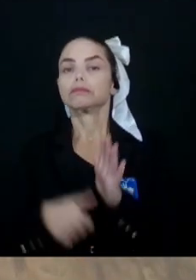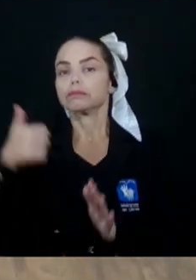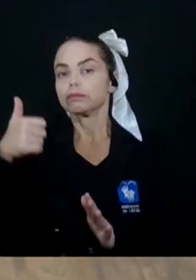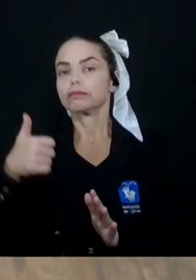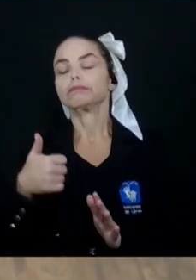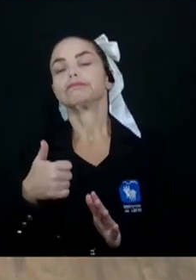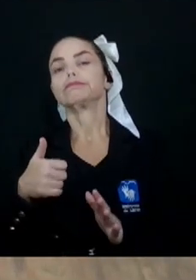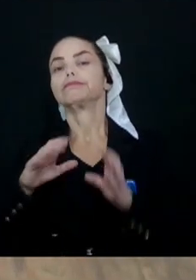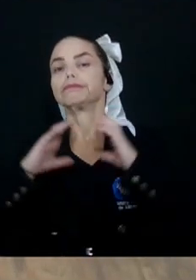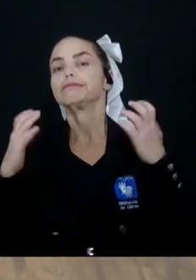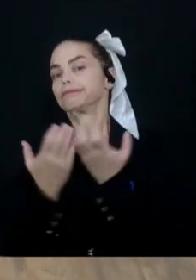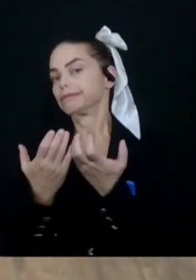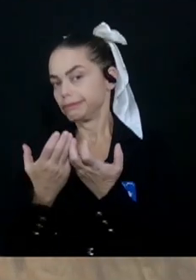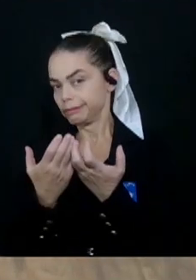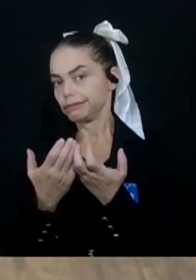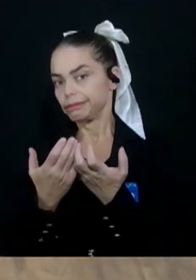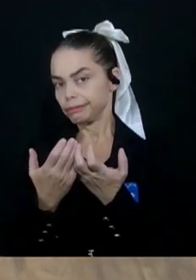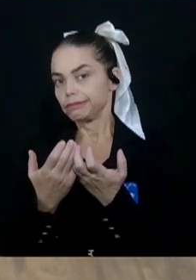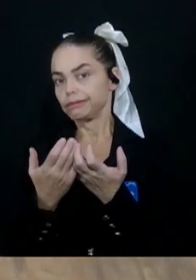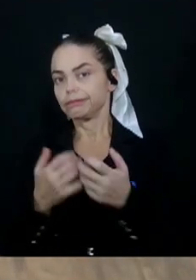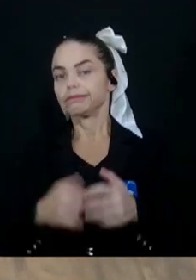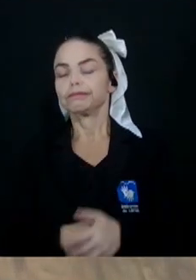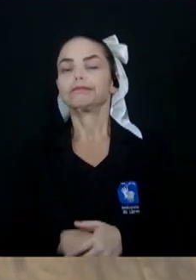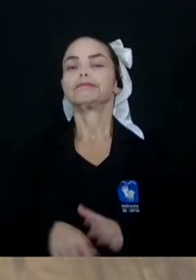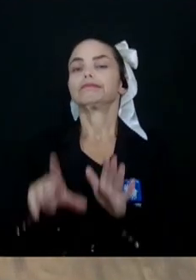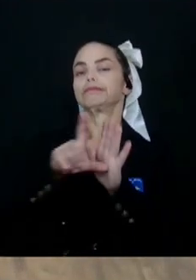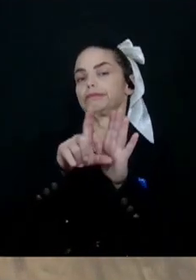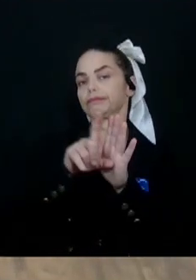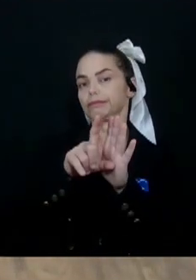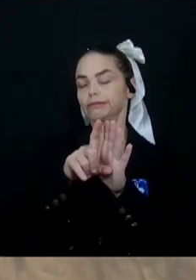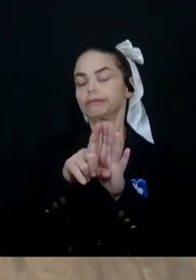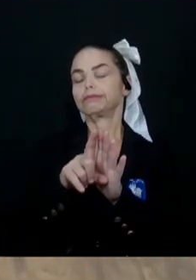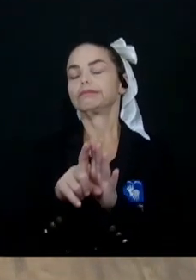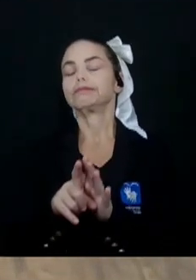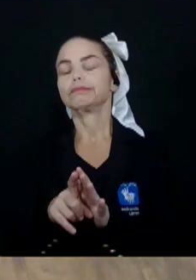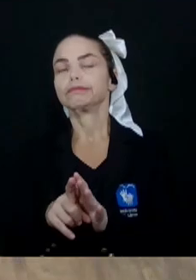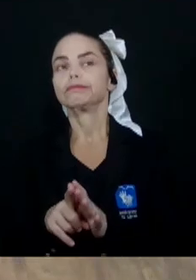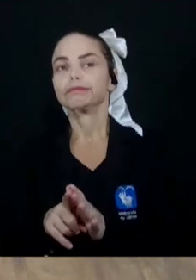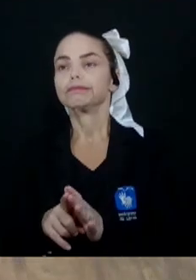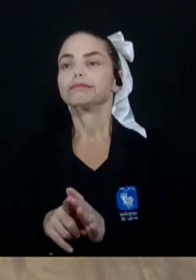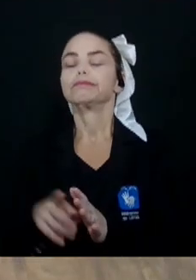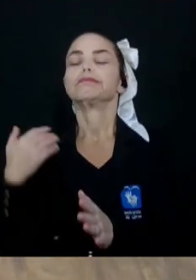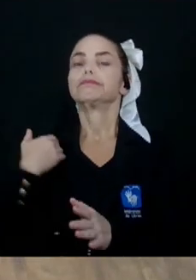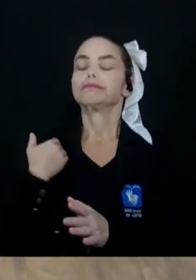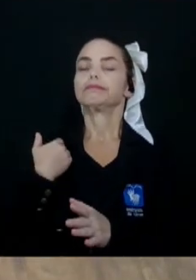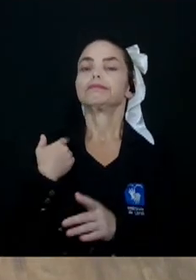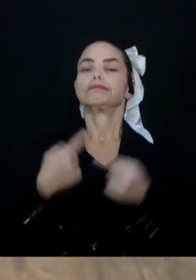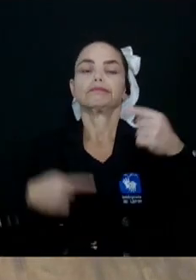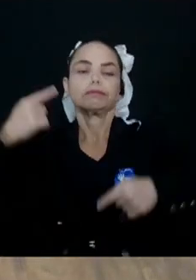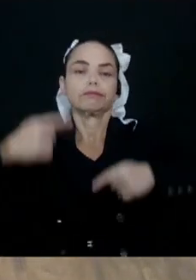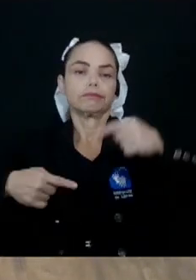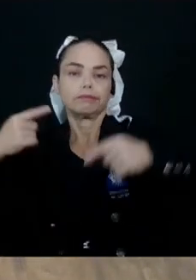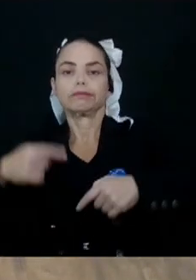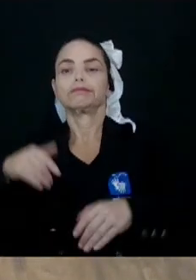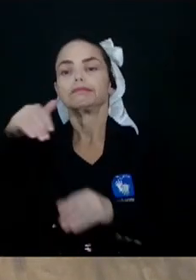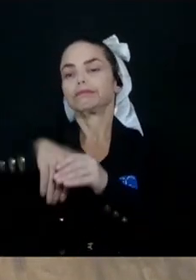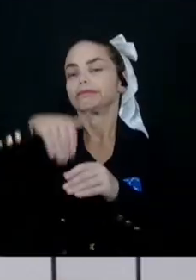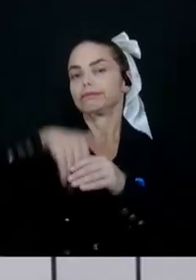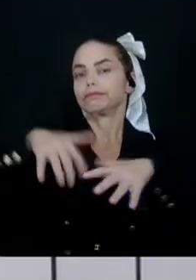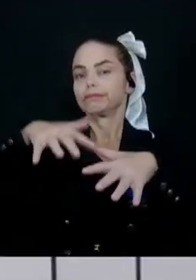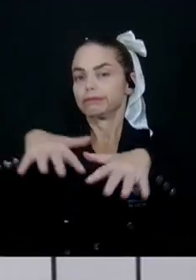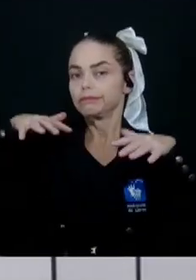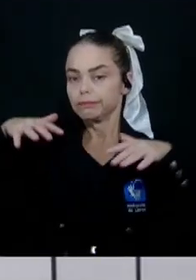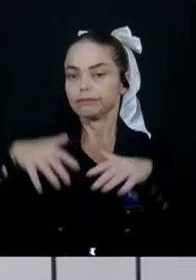comissões, primeiro é a de legalidade, para só então ser discutido e votado em plenário. E tem mais